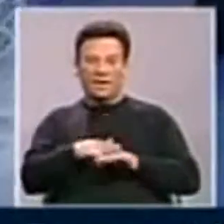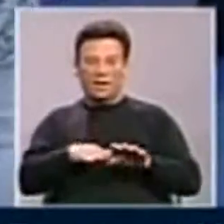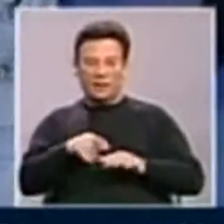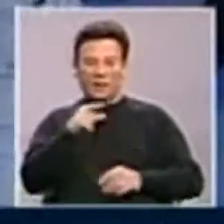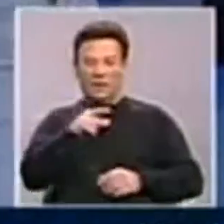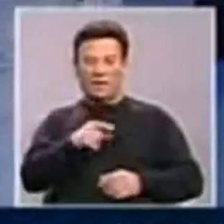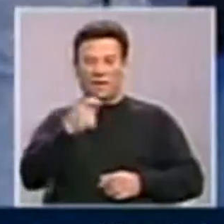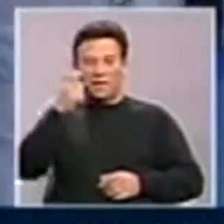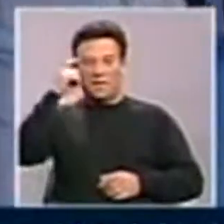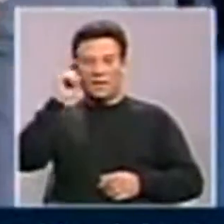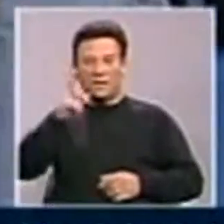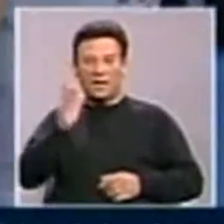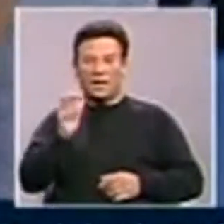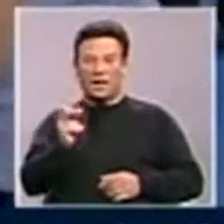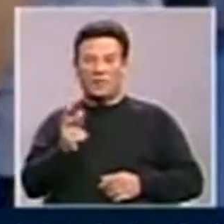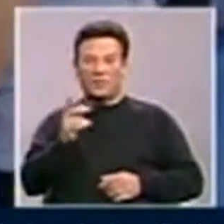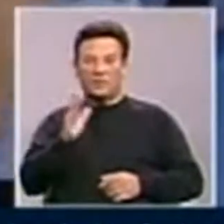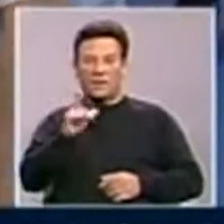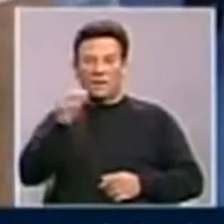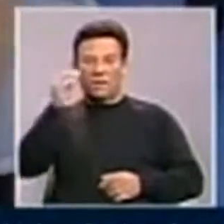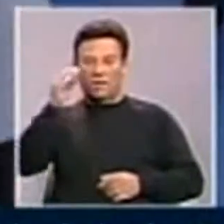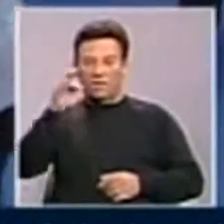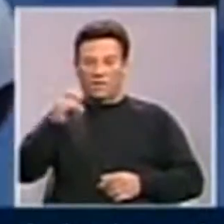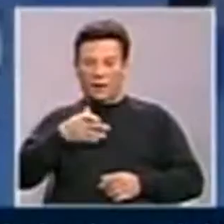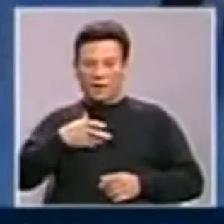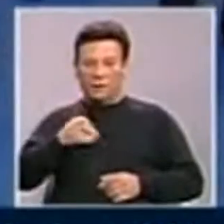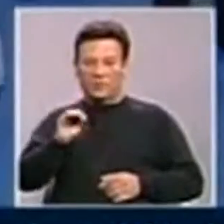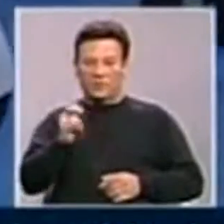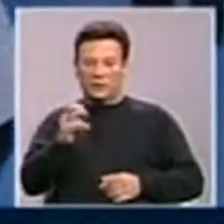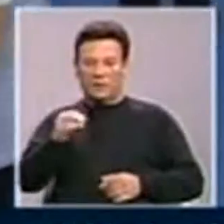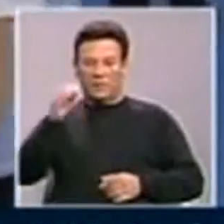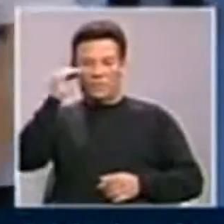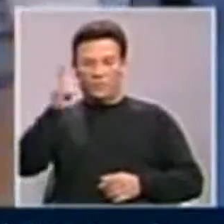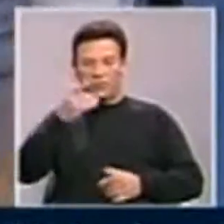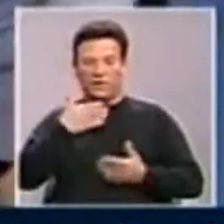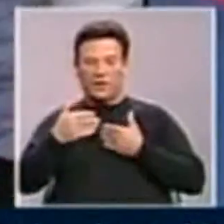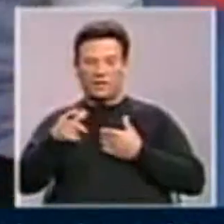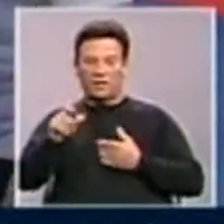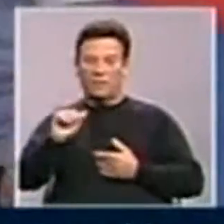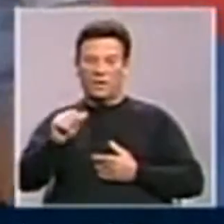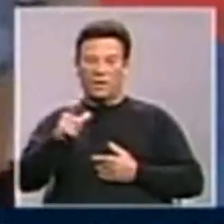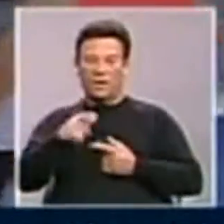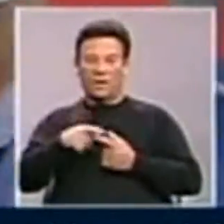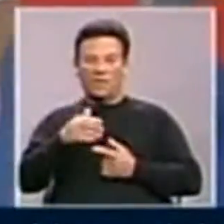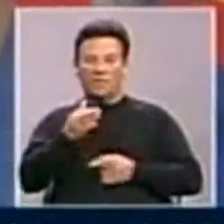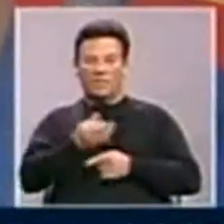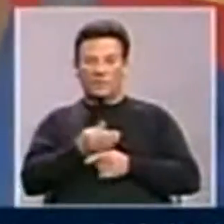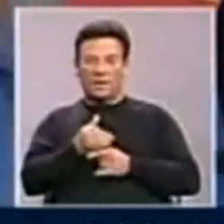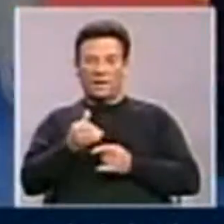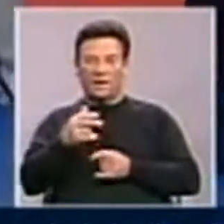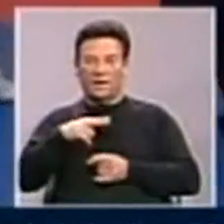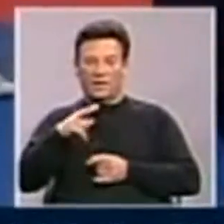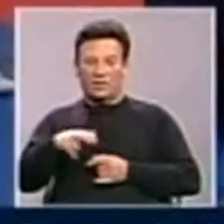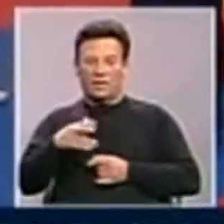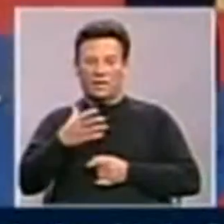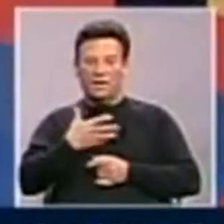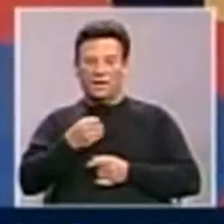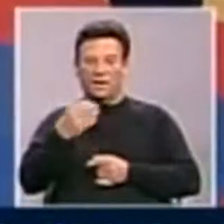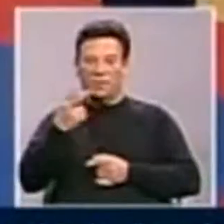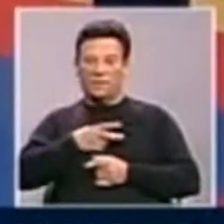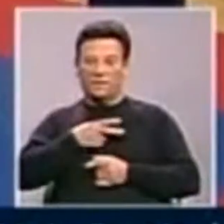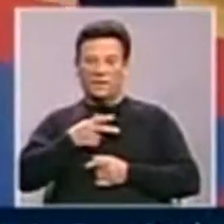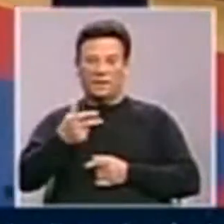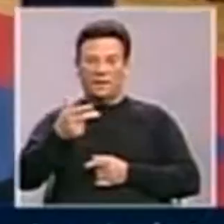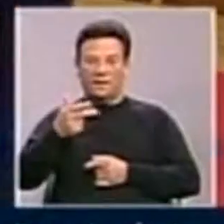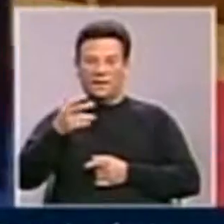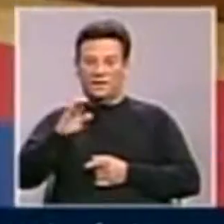realiza, penso eu, que há 2 anos. Fernando Silva é o professor de teatro. O Festival Nacional de Universidades Séniores de Teatro tem 2 anos?